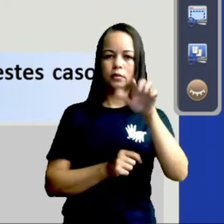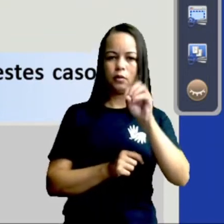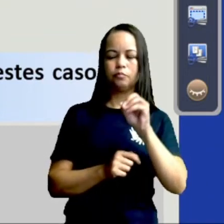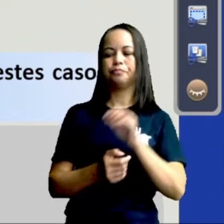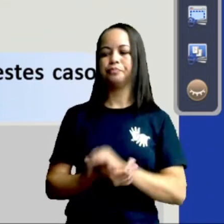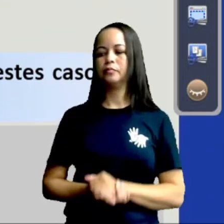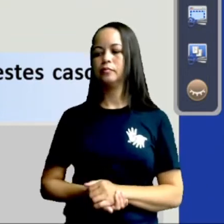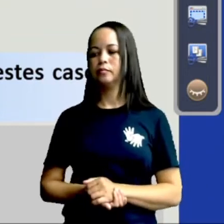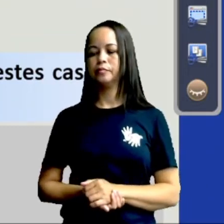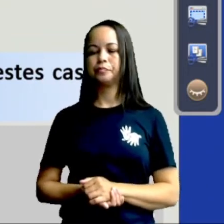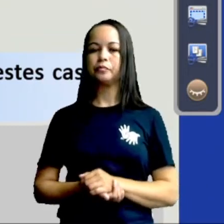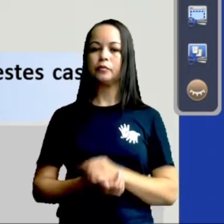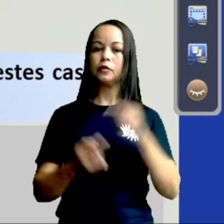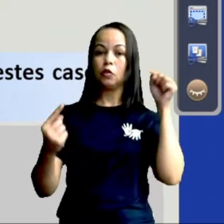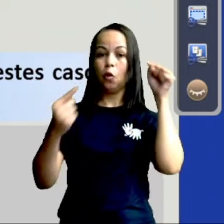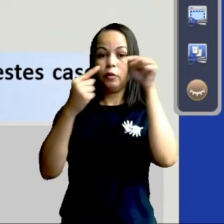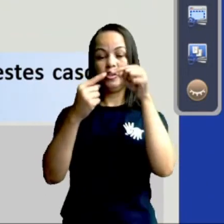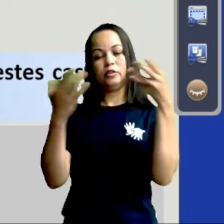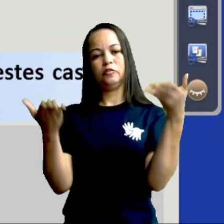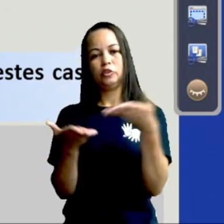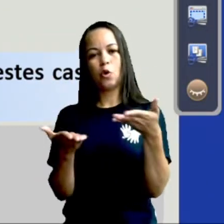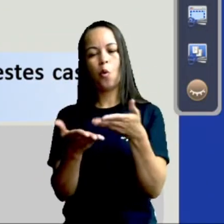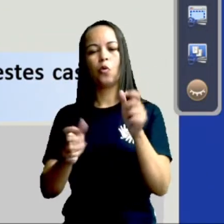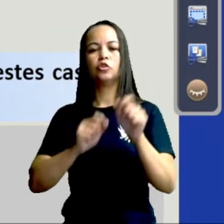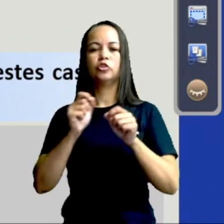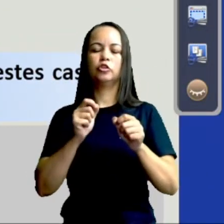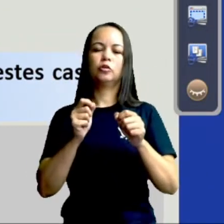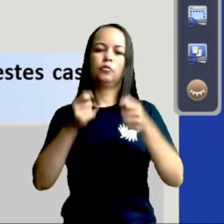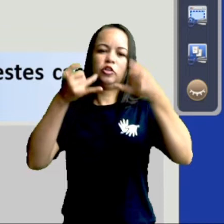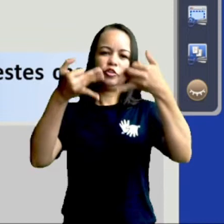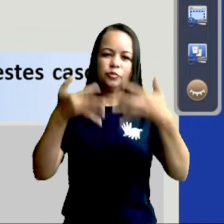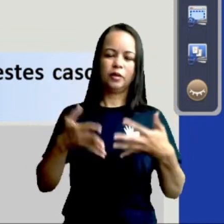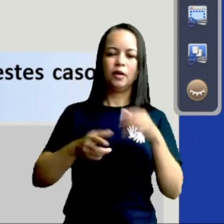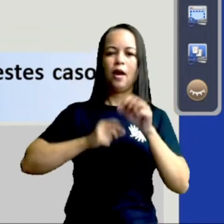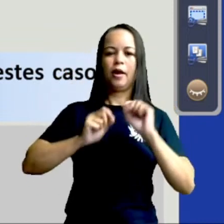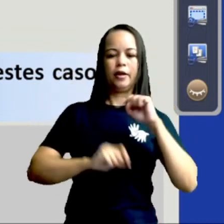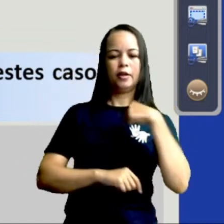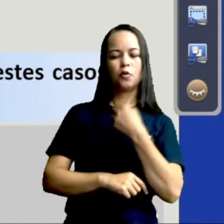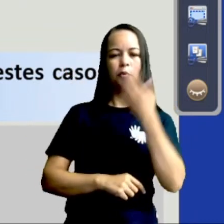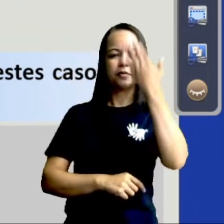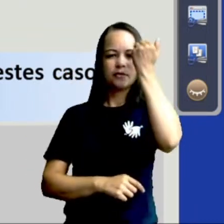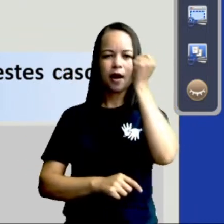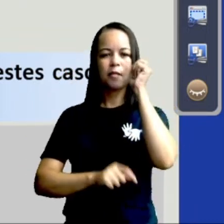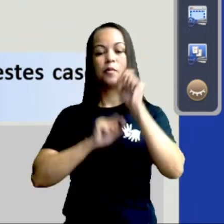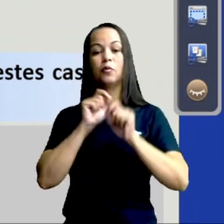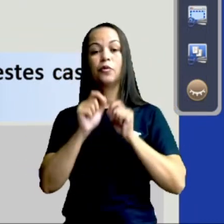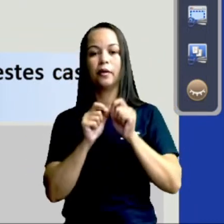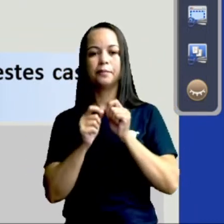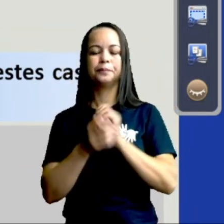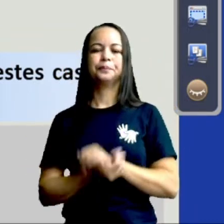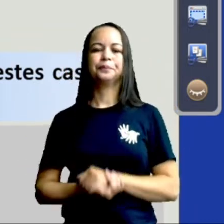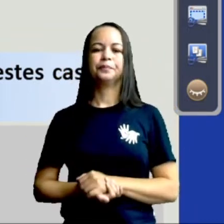aí, o objetivo de hoje, como eu já disse, é a gente saber